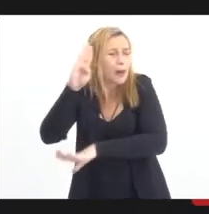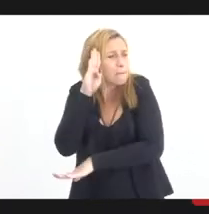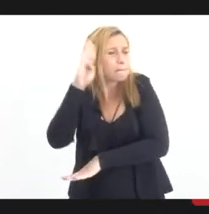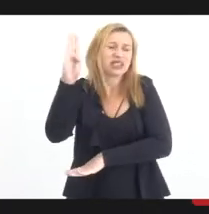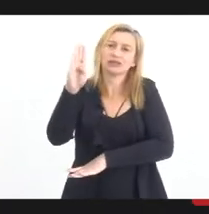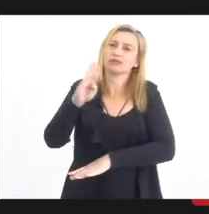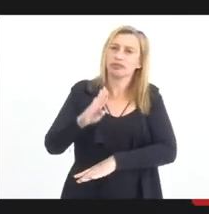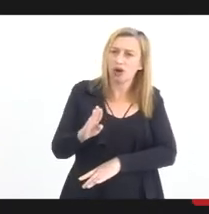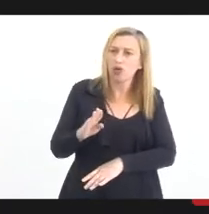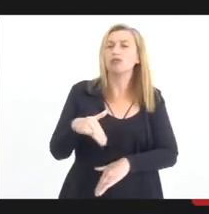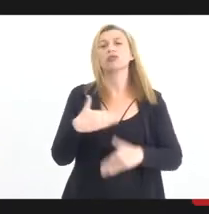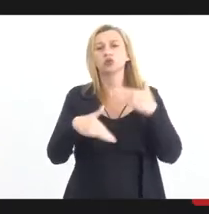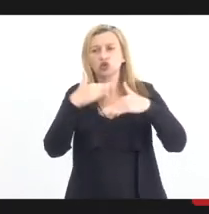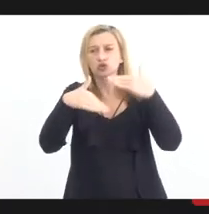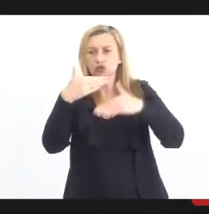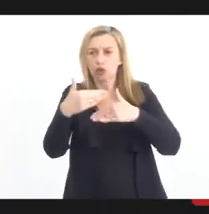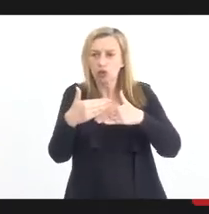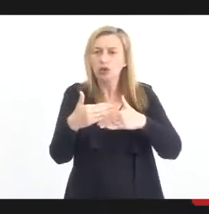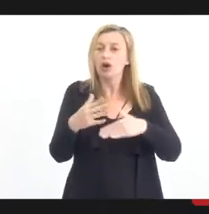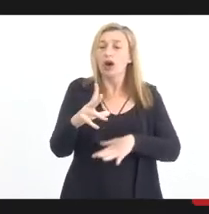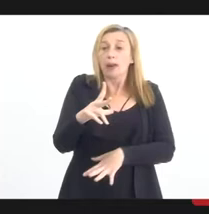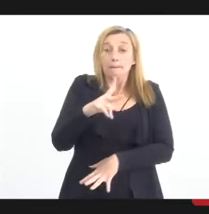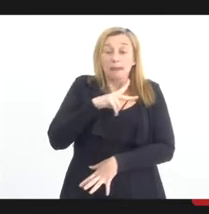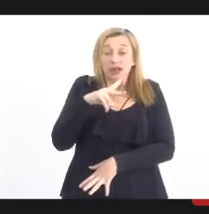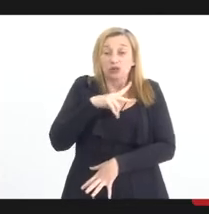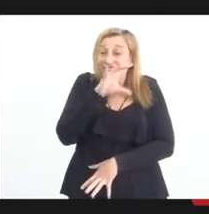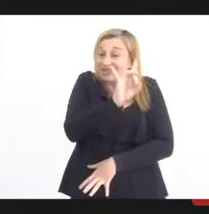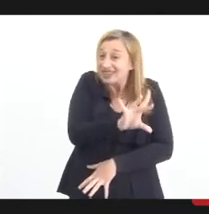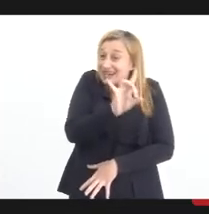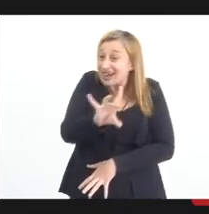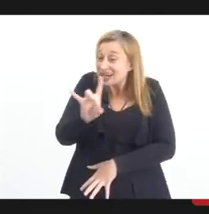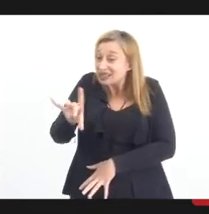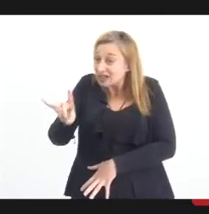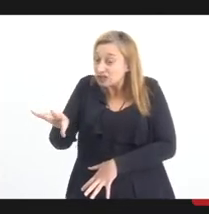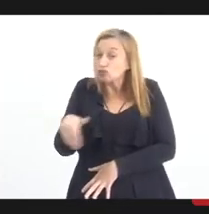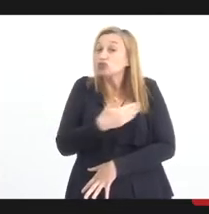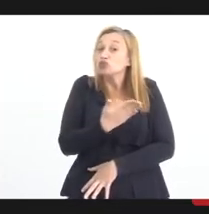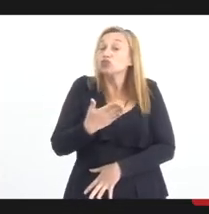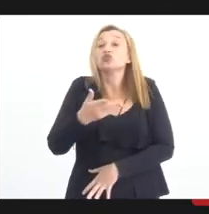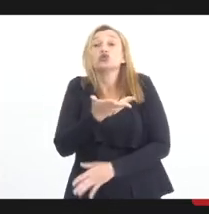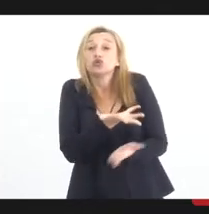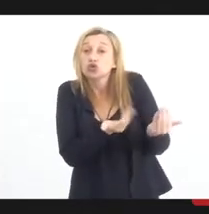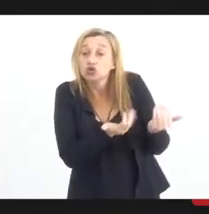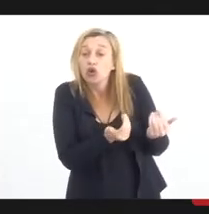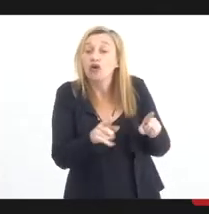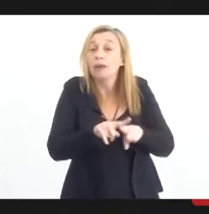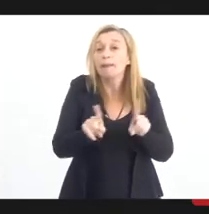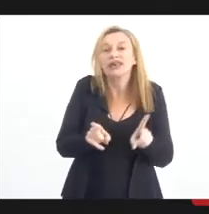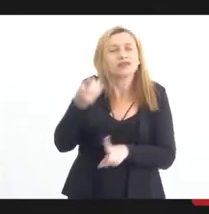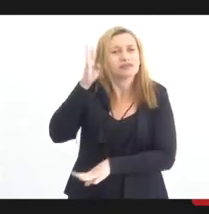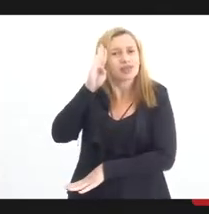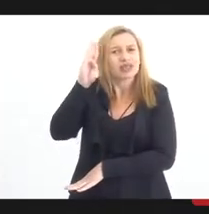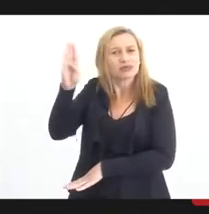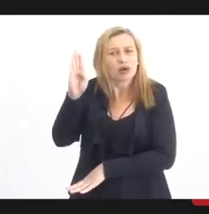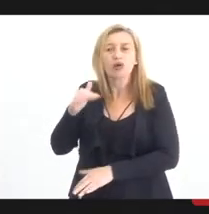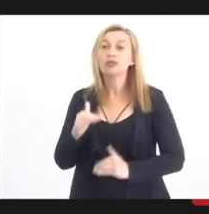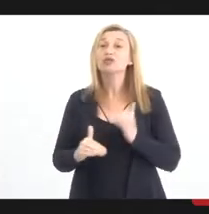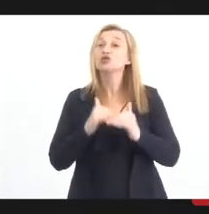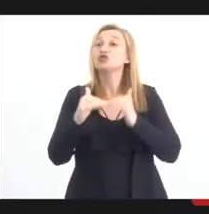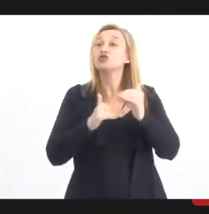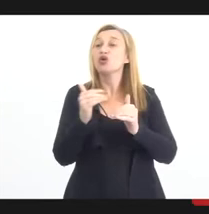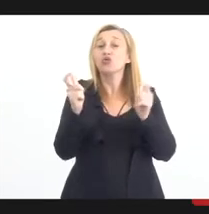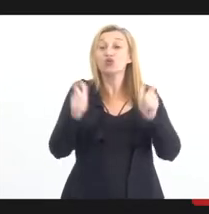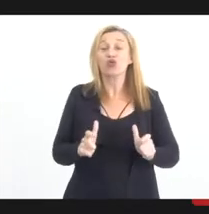fundamental para o desenvolvimento pessoal de cada um desses jovens, mas principalmente para o desenvolvimento